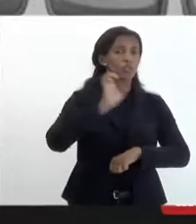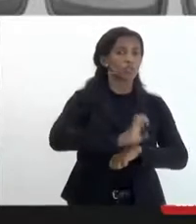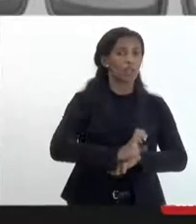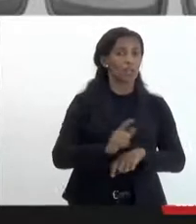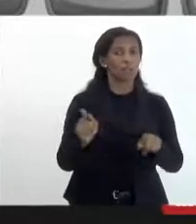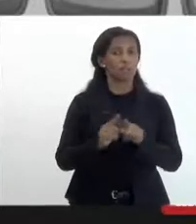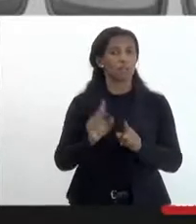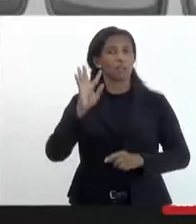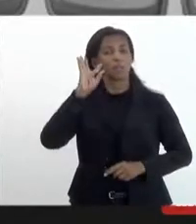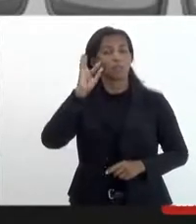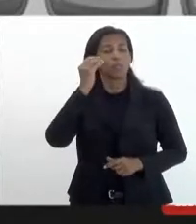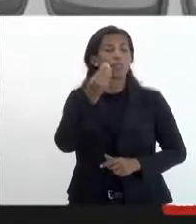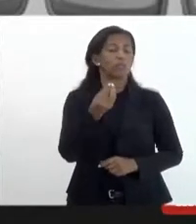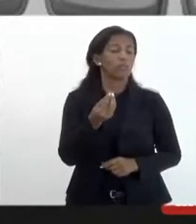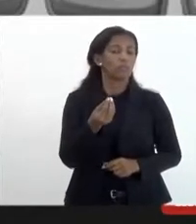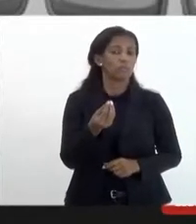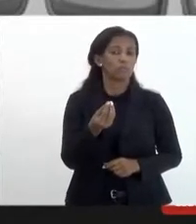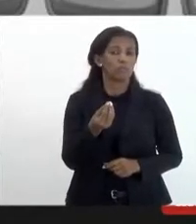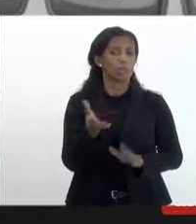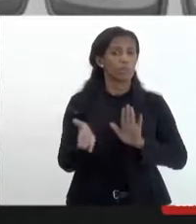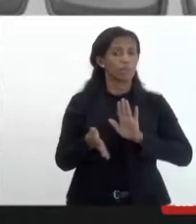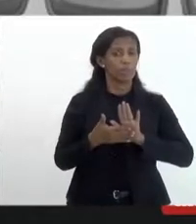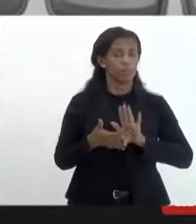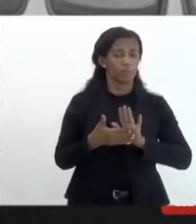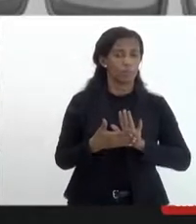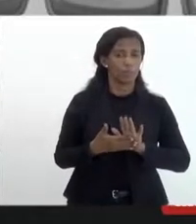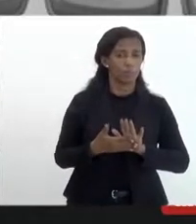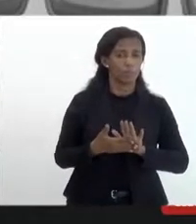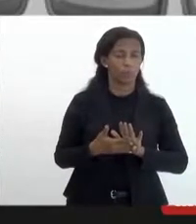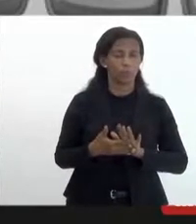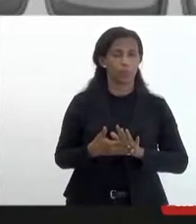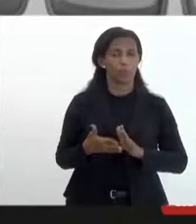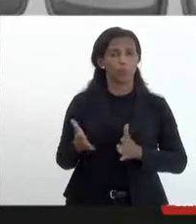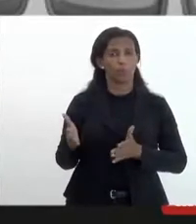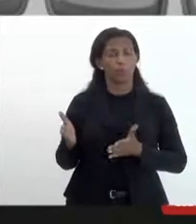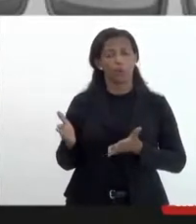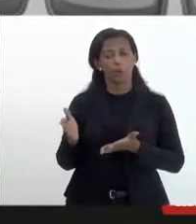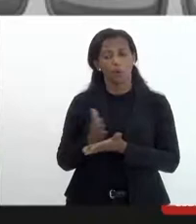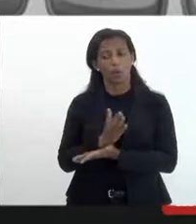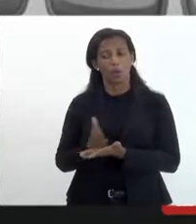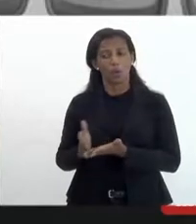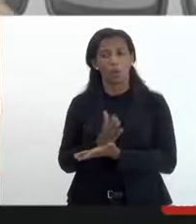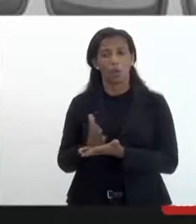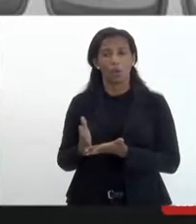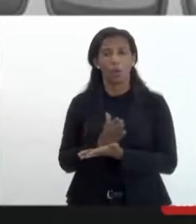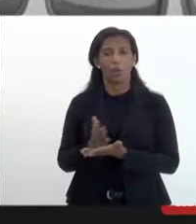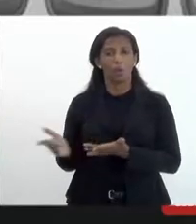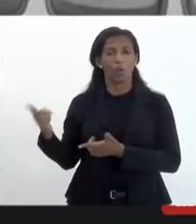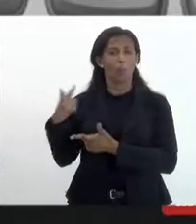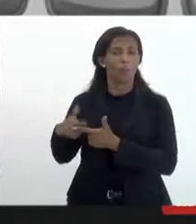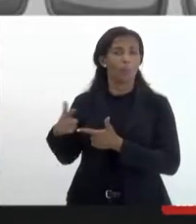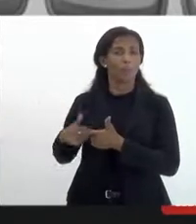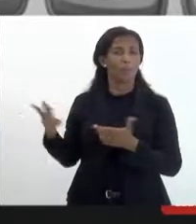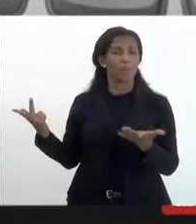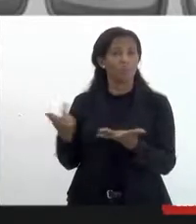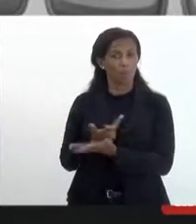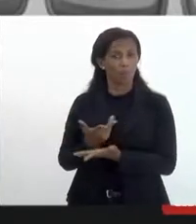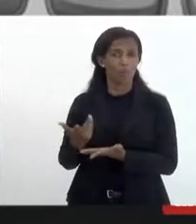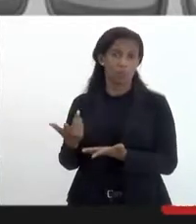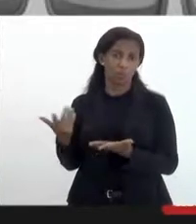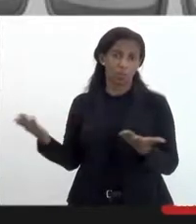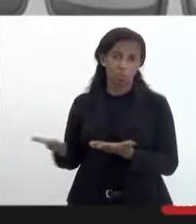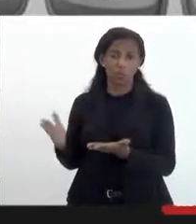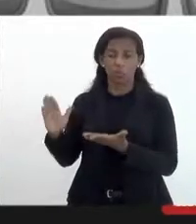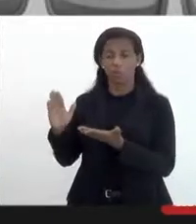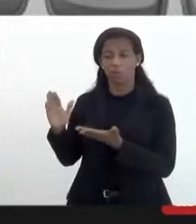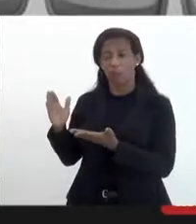resolver e propor algo que não se perpetue no tempo como um problema, como está acontecendo hoje para alguns casos. Para